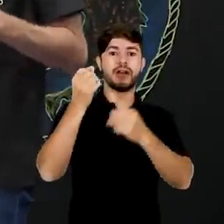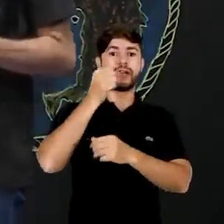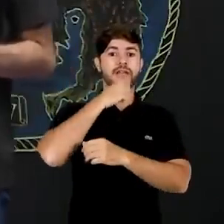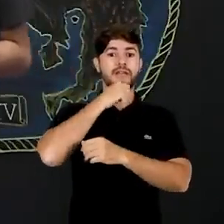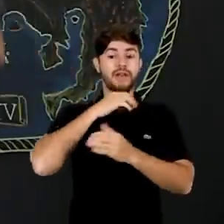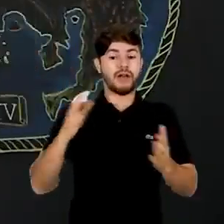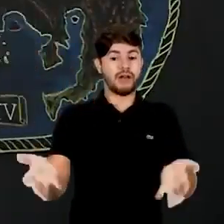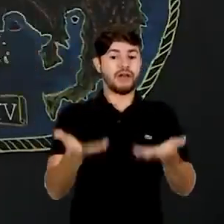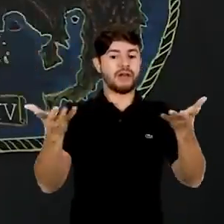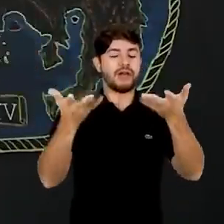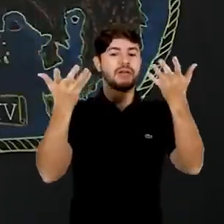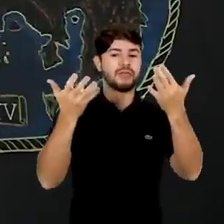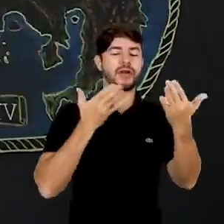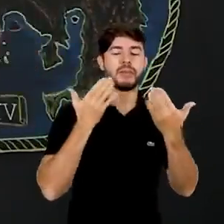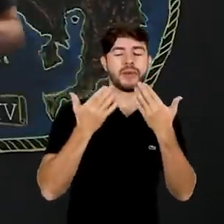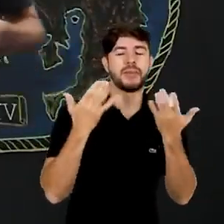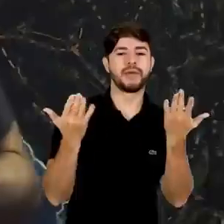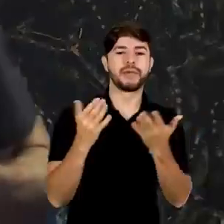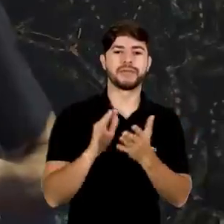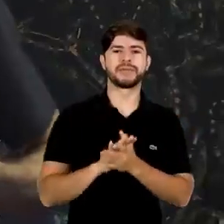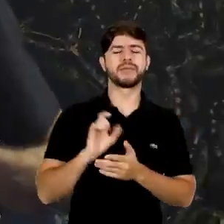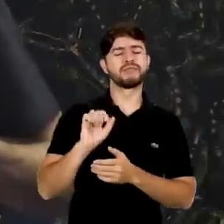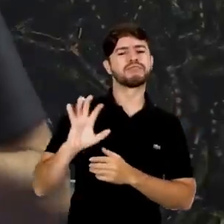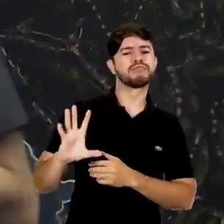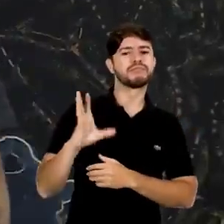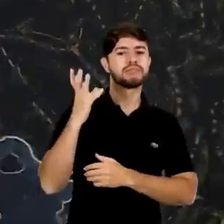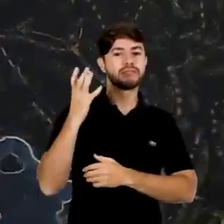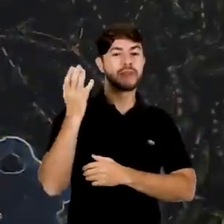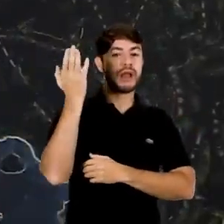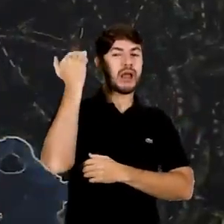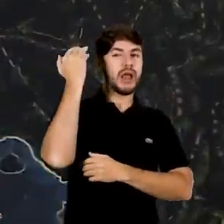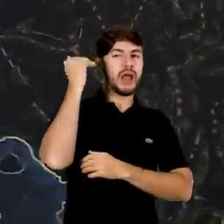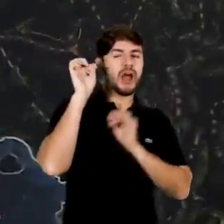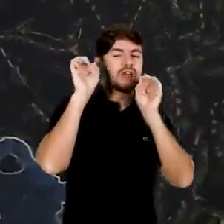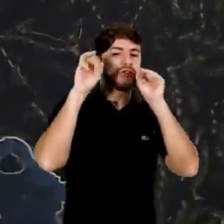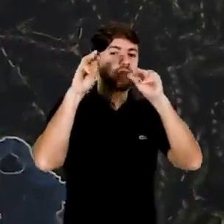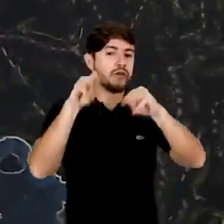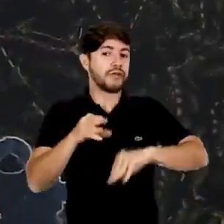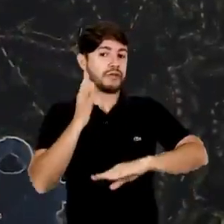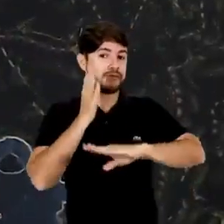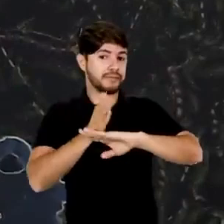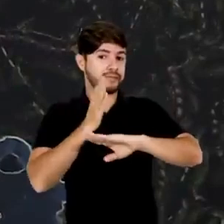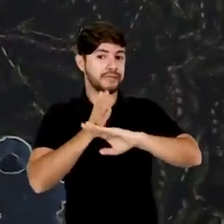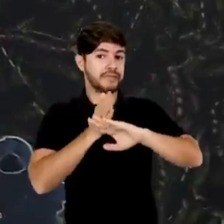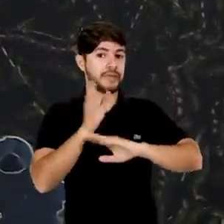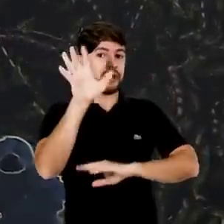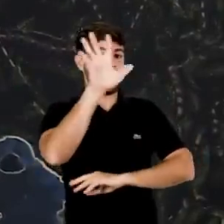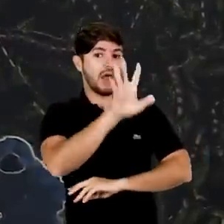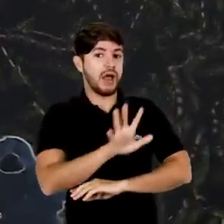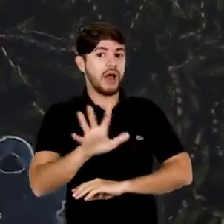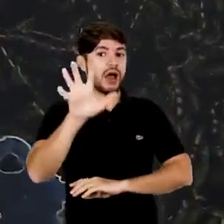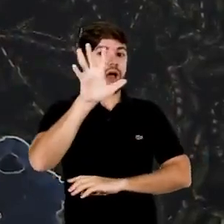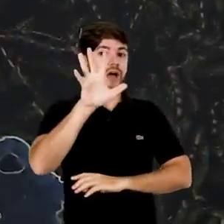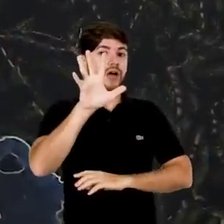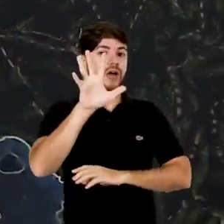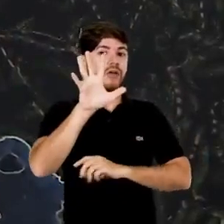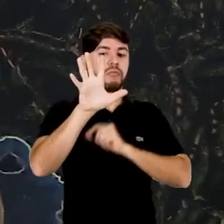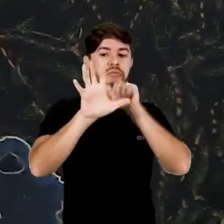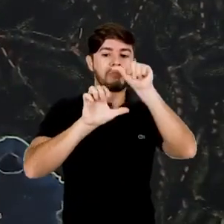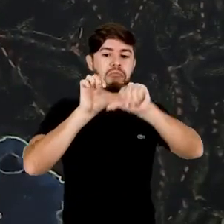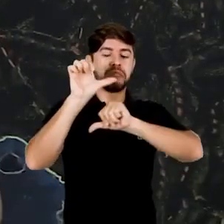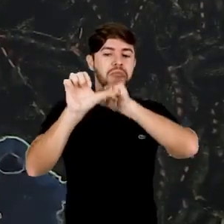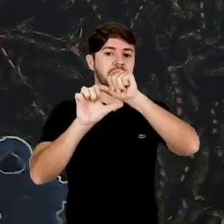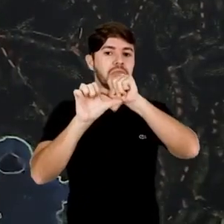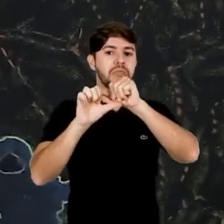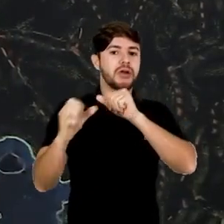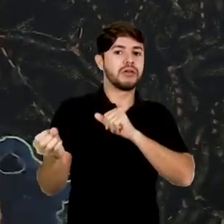clássica. Vamos discutir um pouco. O que acontece? No finzinho da Idade Média, a Europa passa por um processo de renascimento comercial